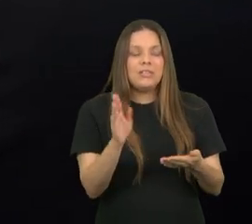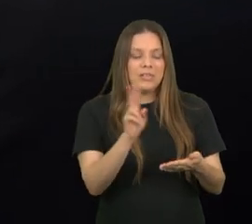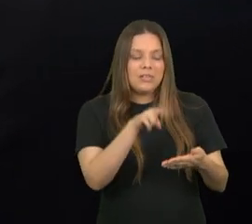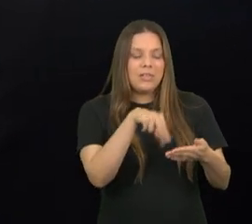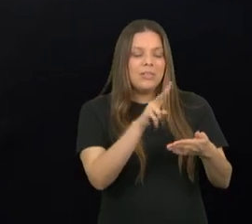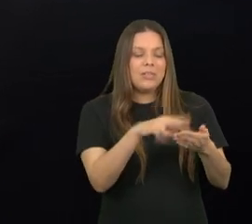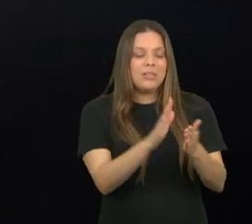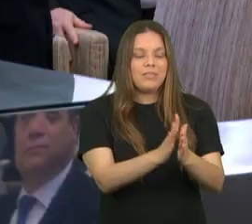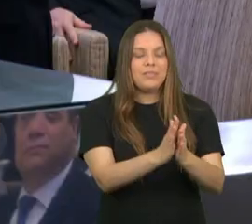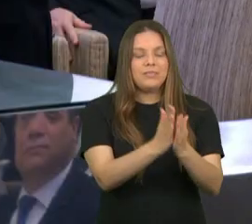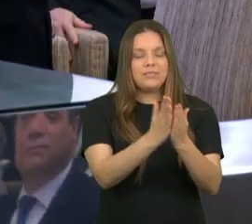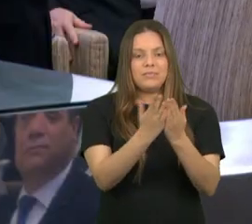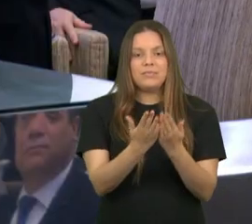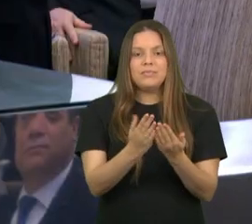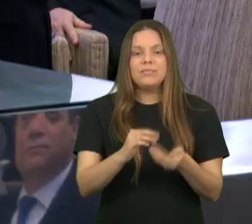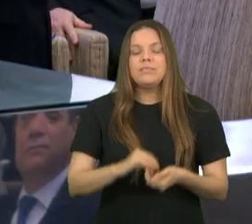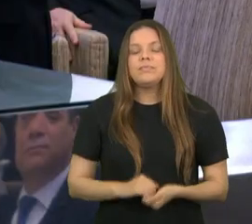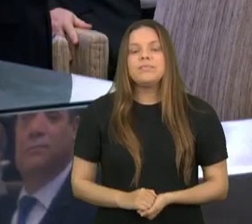nos ensinou